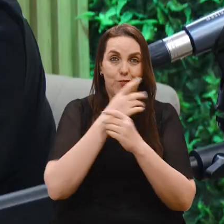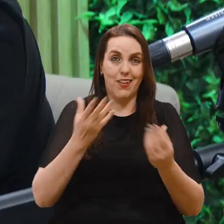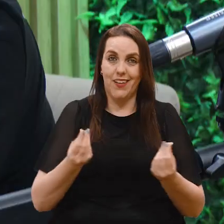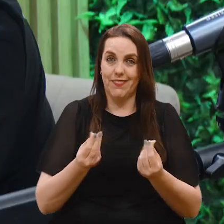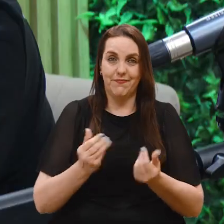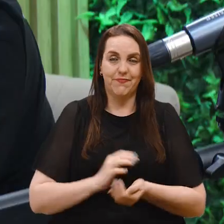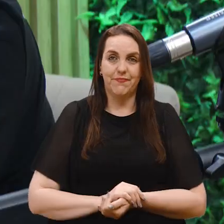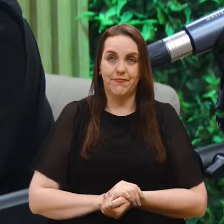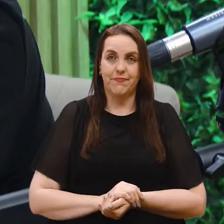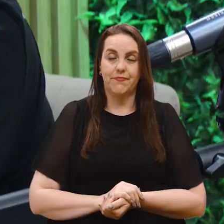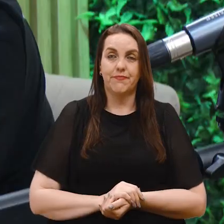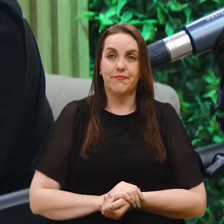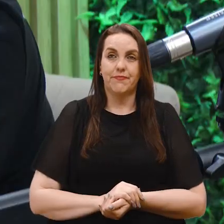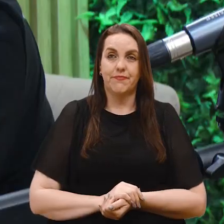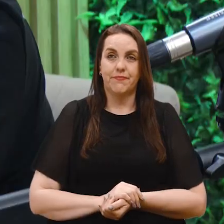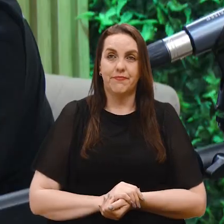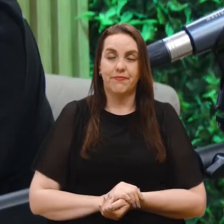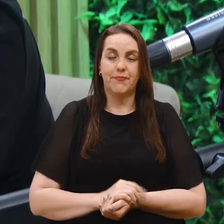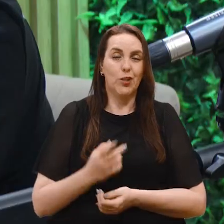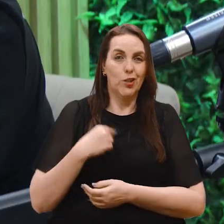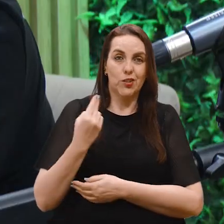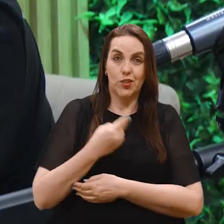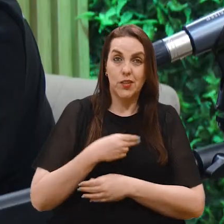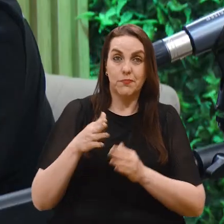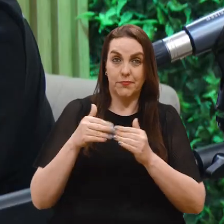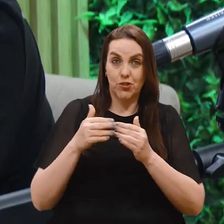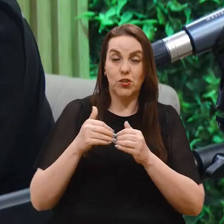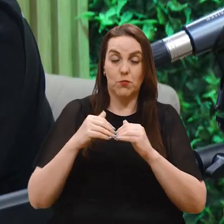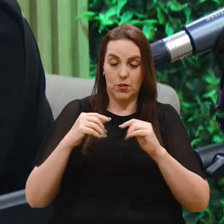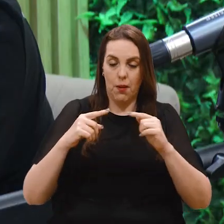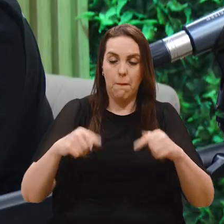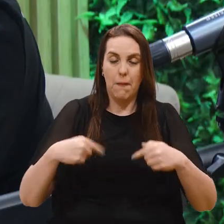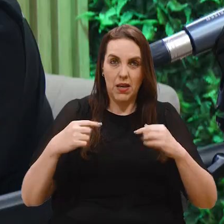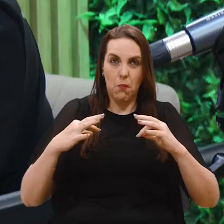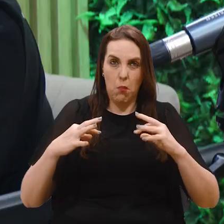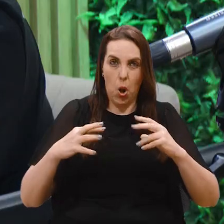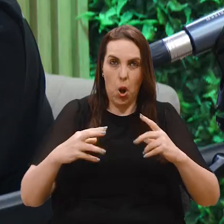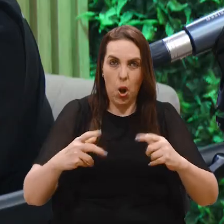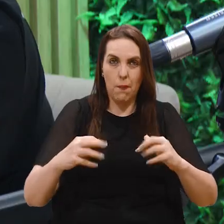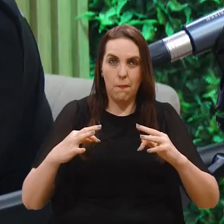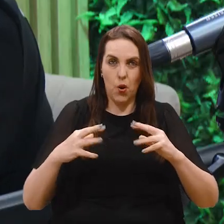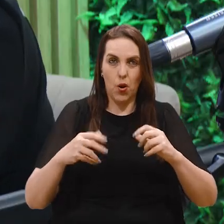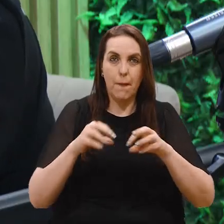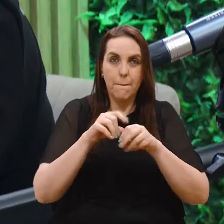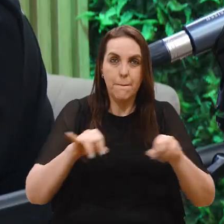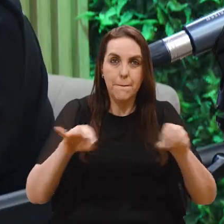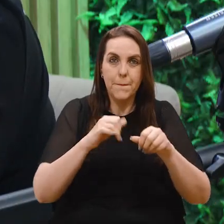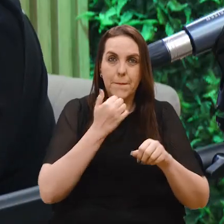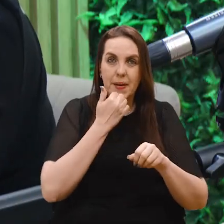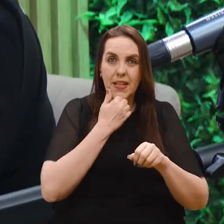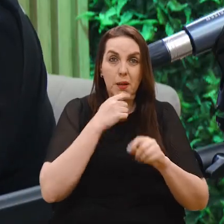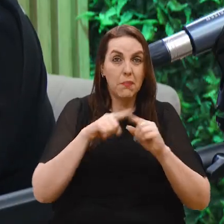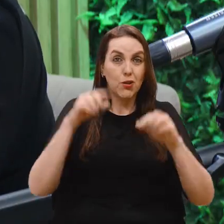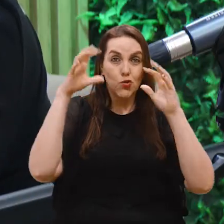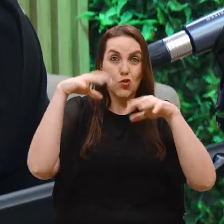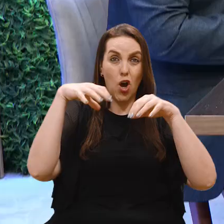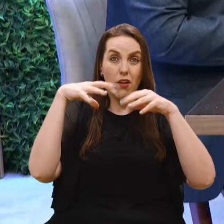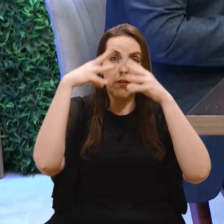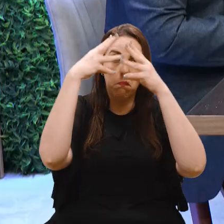valetas bem grandes, porque a gente pede, eles passam a máquina e passam um cascalho, mas vem uma chuva com tudo que tem chovido, leva tudo